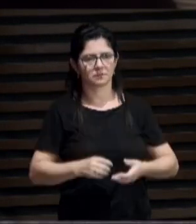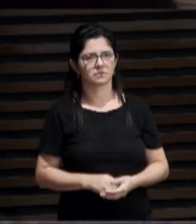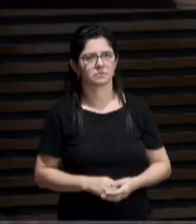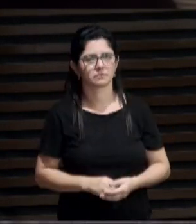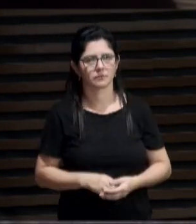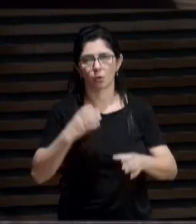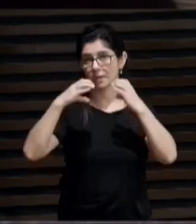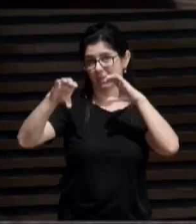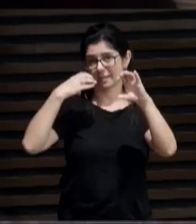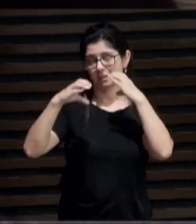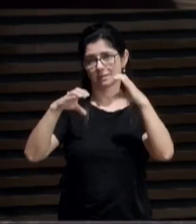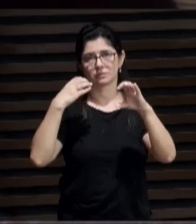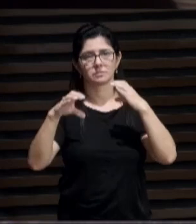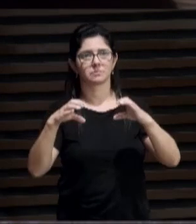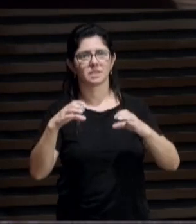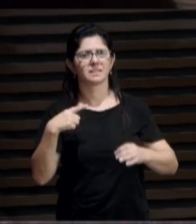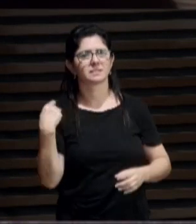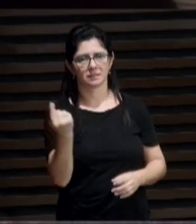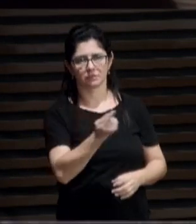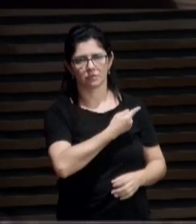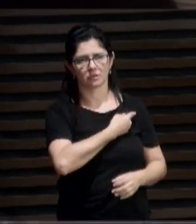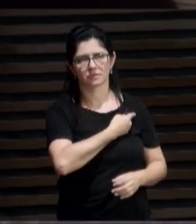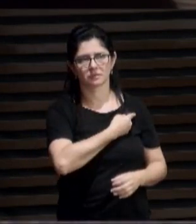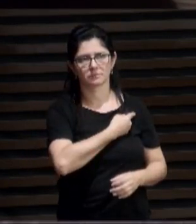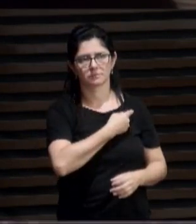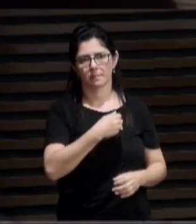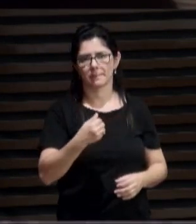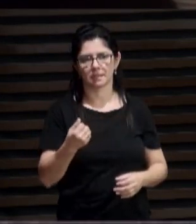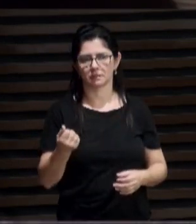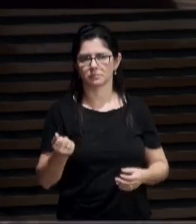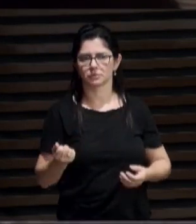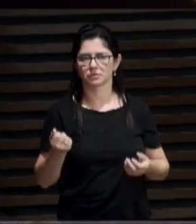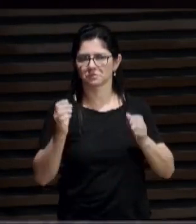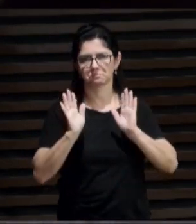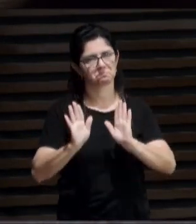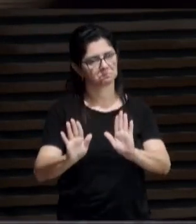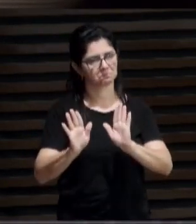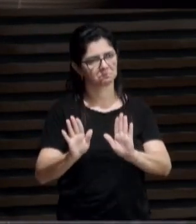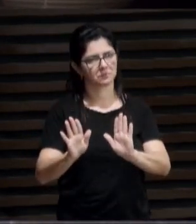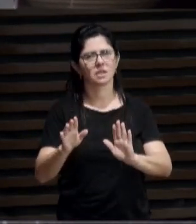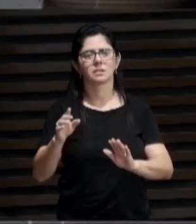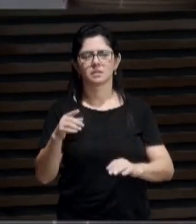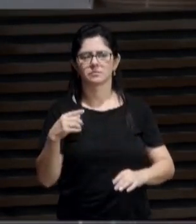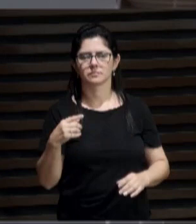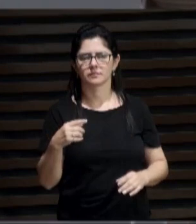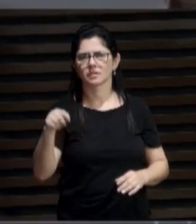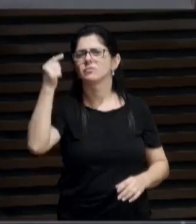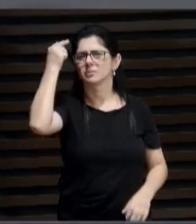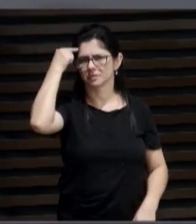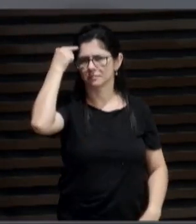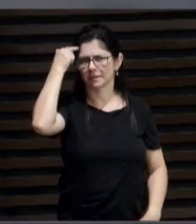música. E se nós pararmos aqui, veja bem, vamos pensar naquele efeito que eu já vi